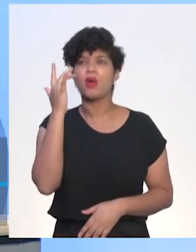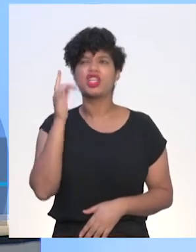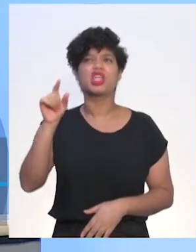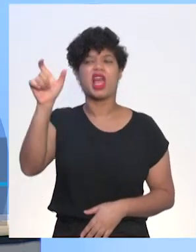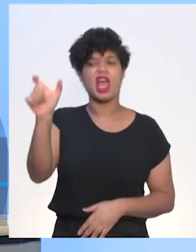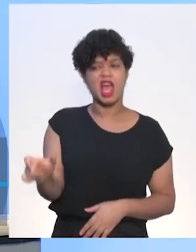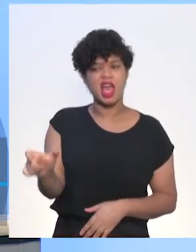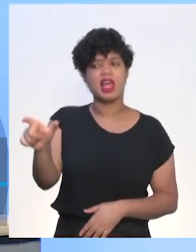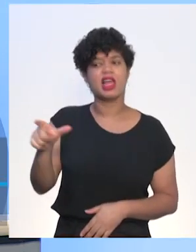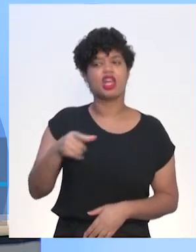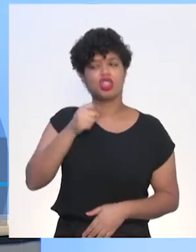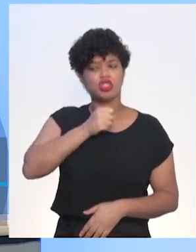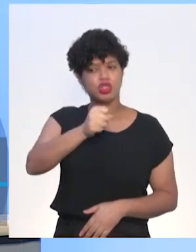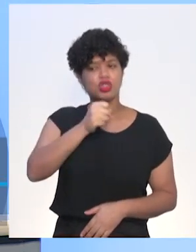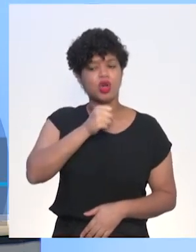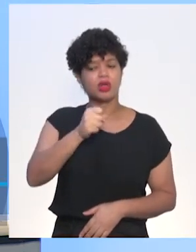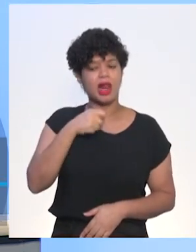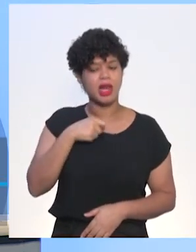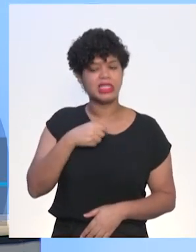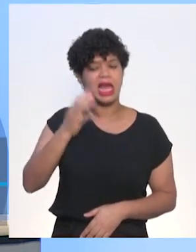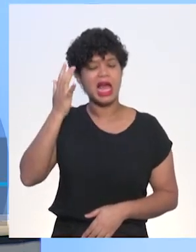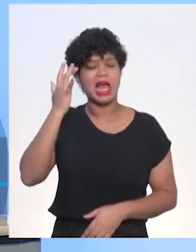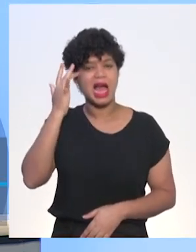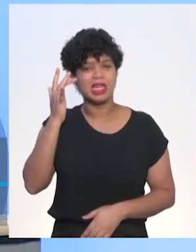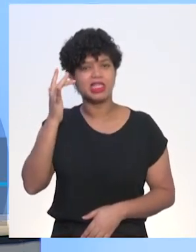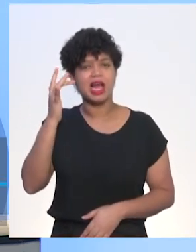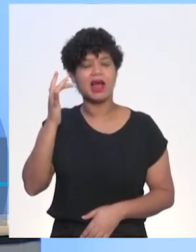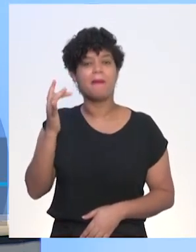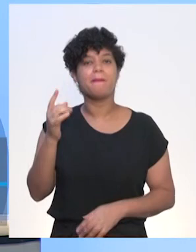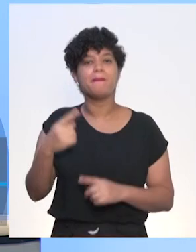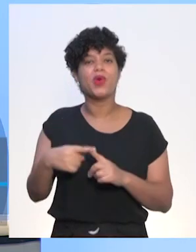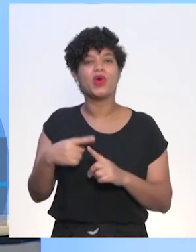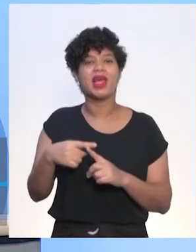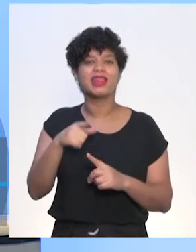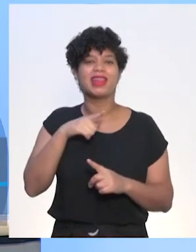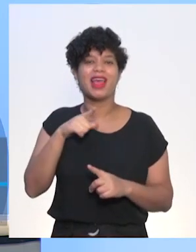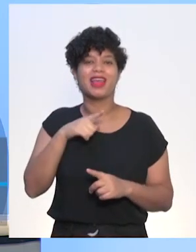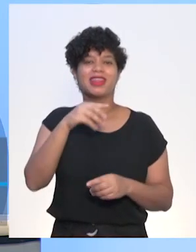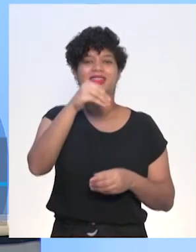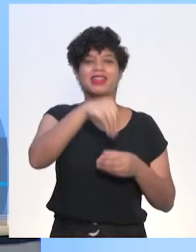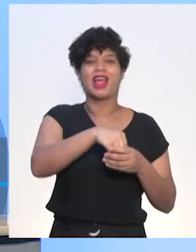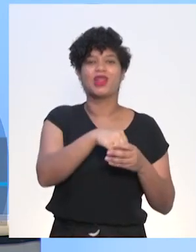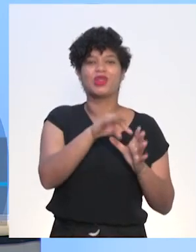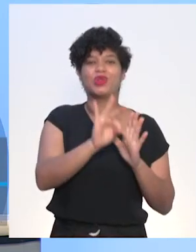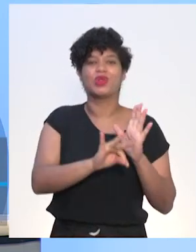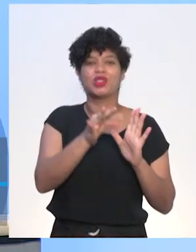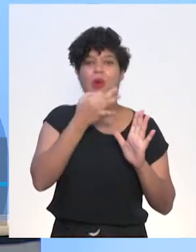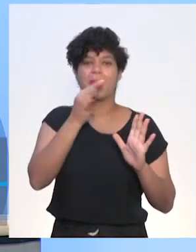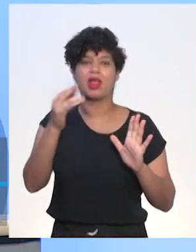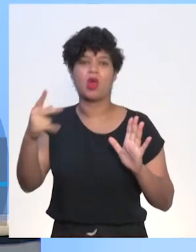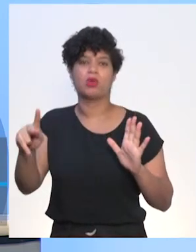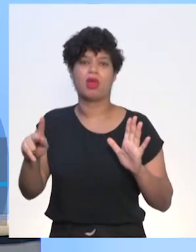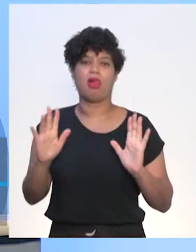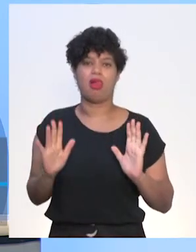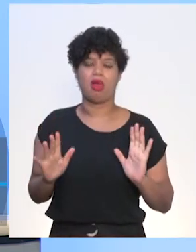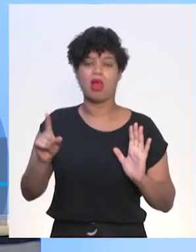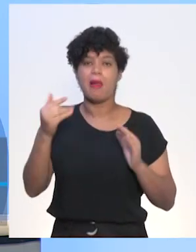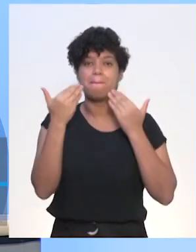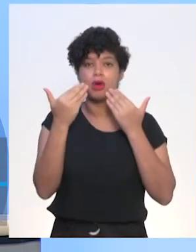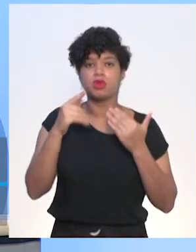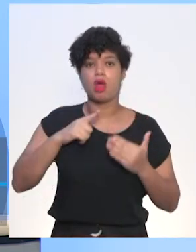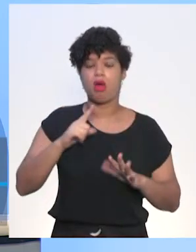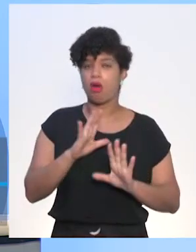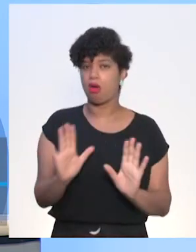jornalista ele tá indo para que lado né você já começa a perceber isso certo e ele precisa o o